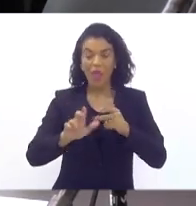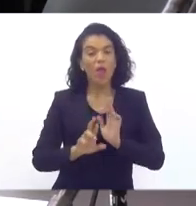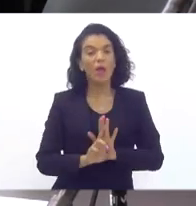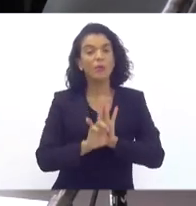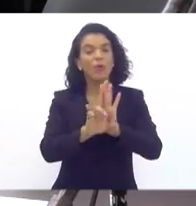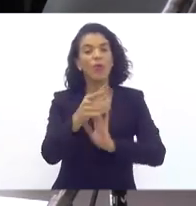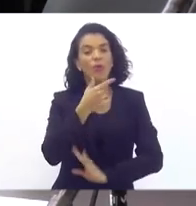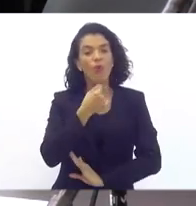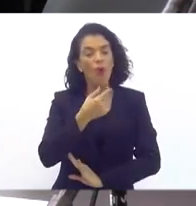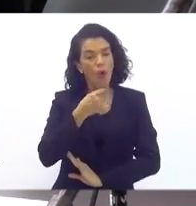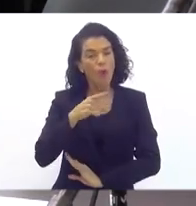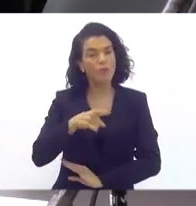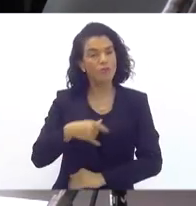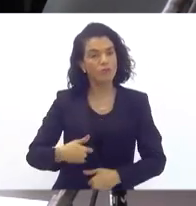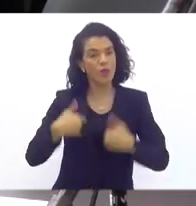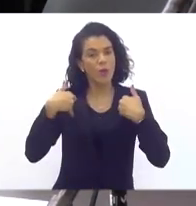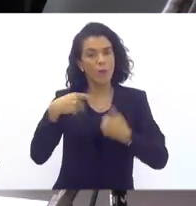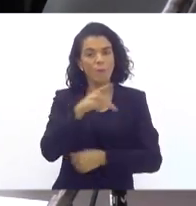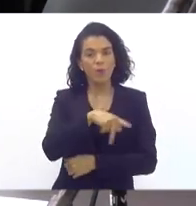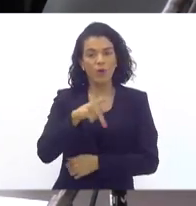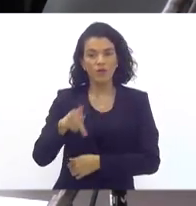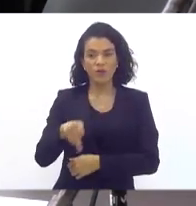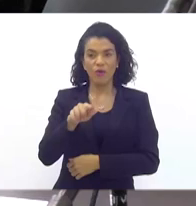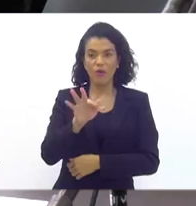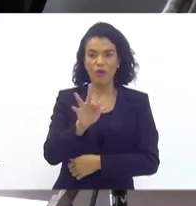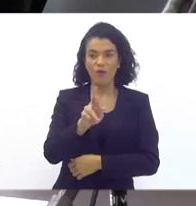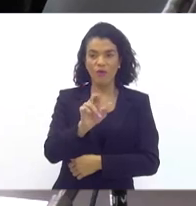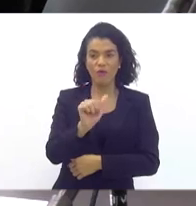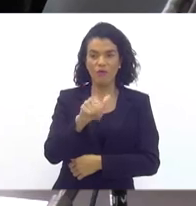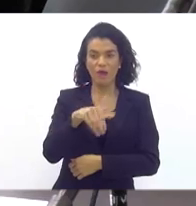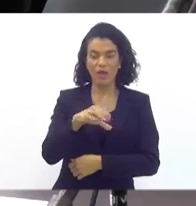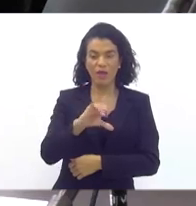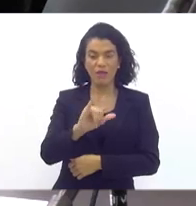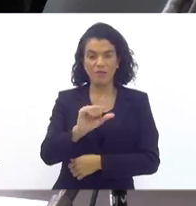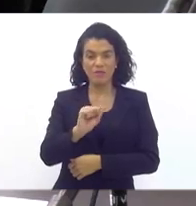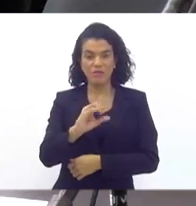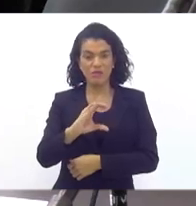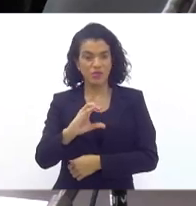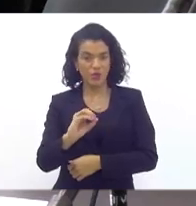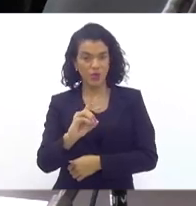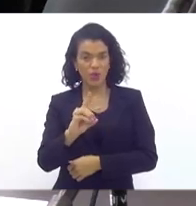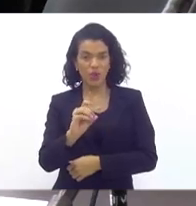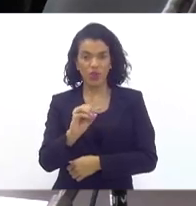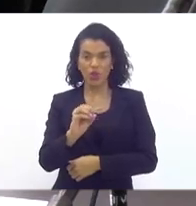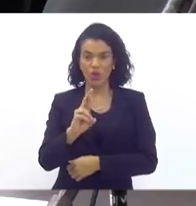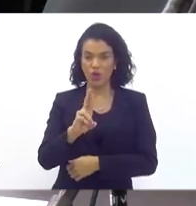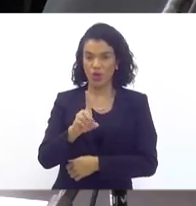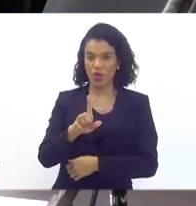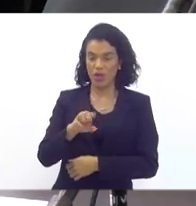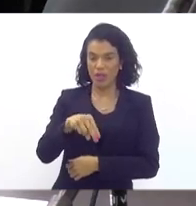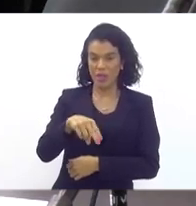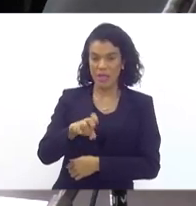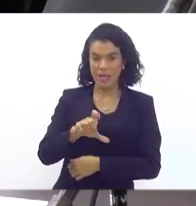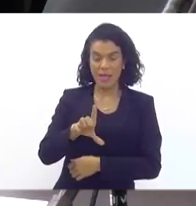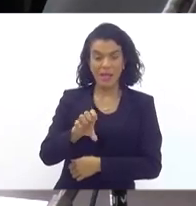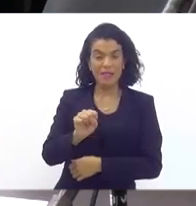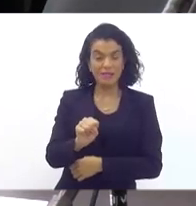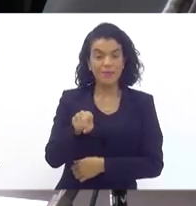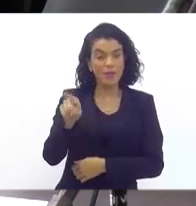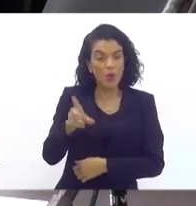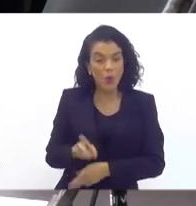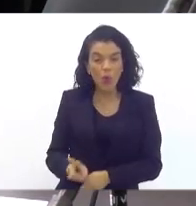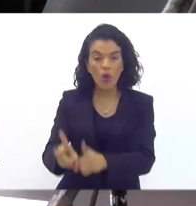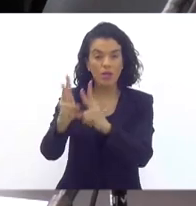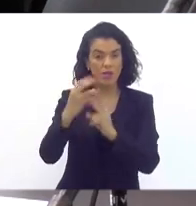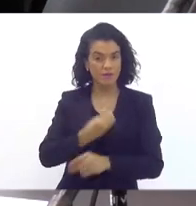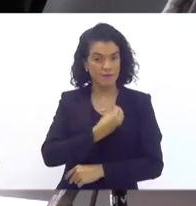que é o Professor Francisco Dornelles e eu tenho dito em todos os momentos enquanto ele viver